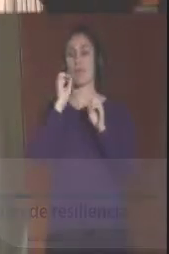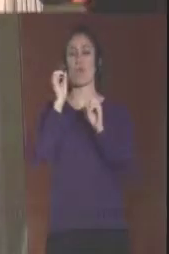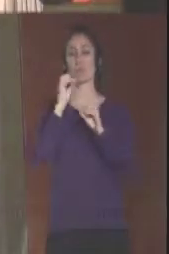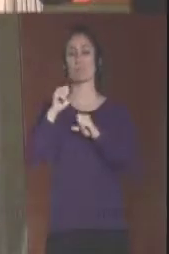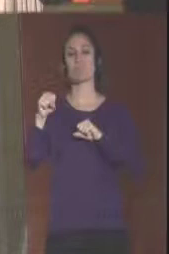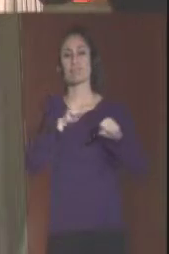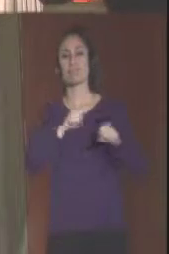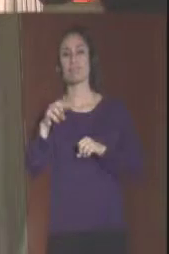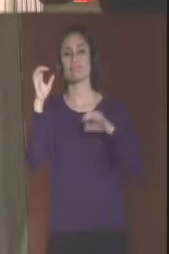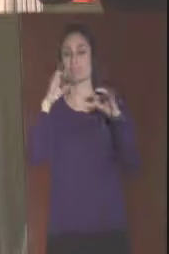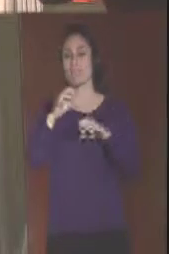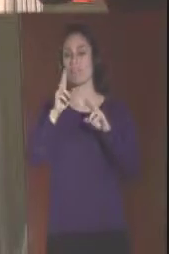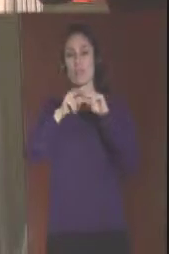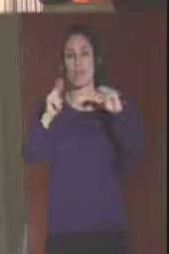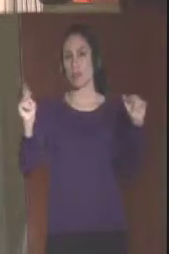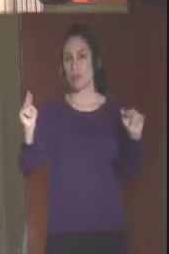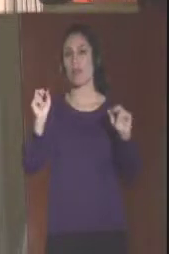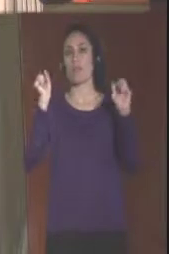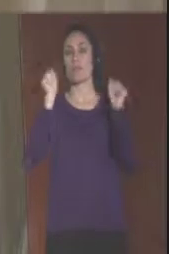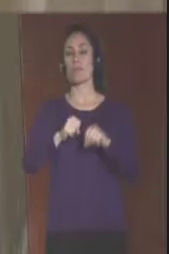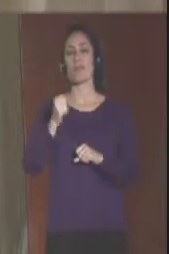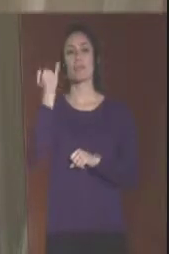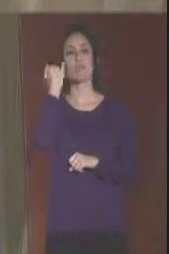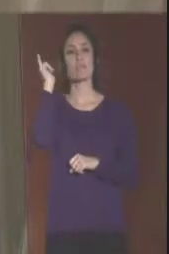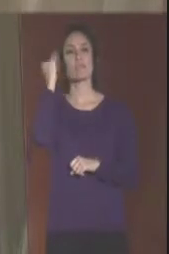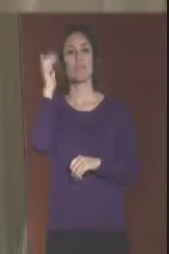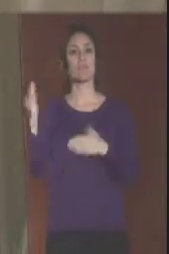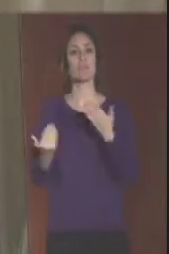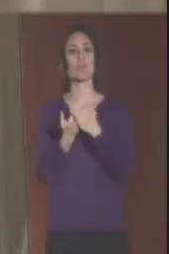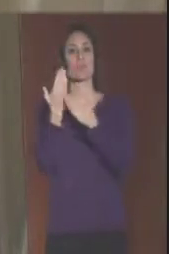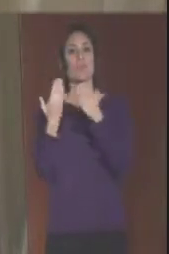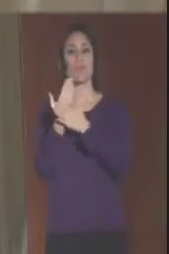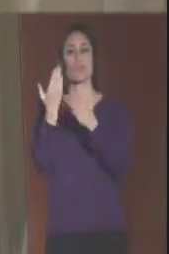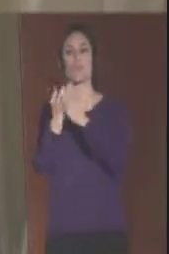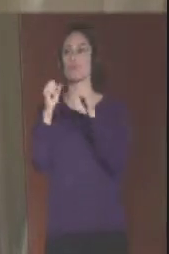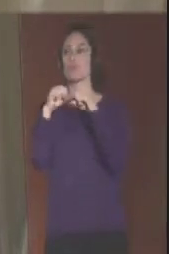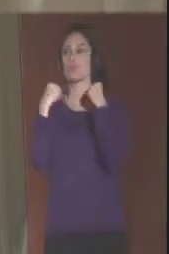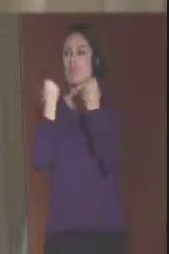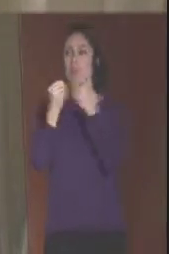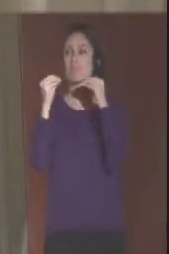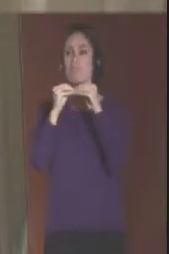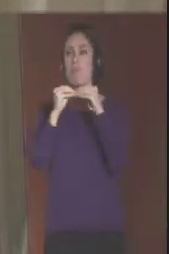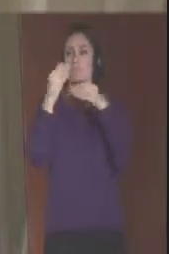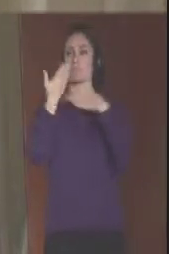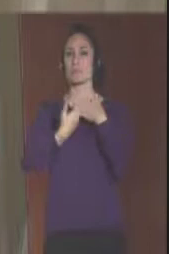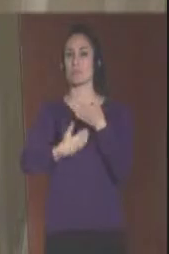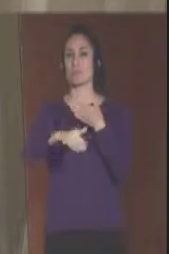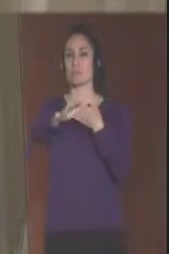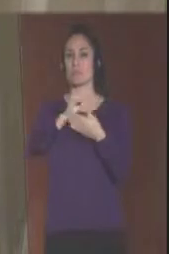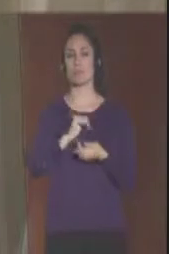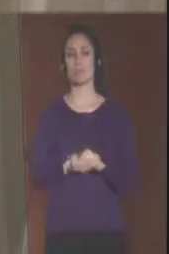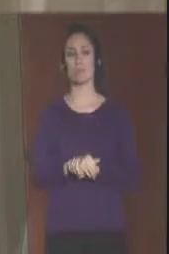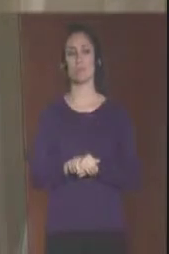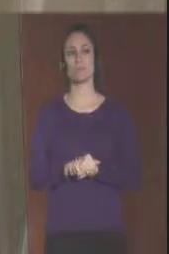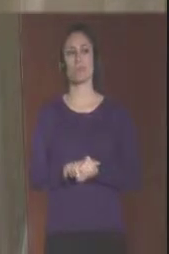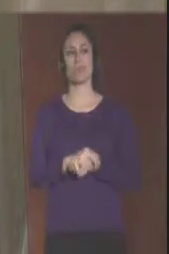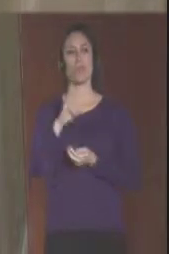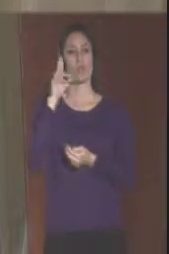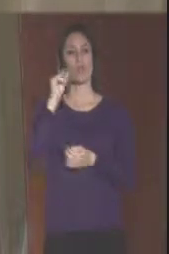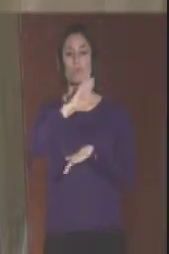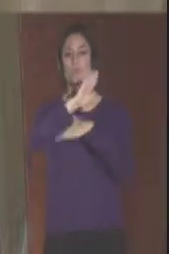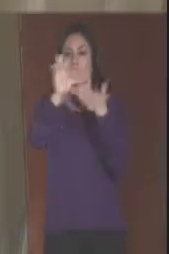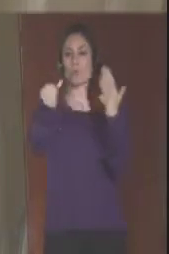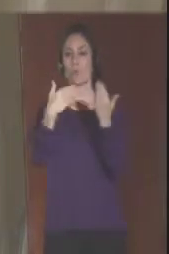a geração de cidades mais sustentáveis. Possivelmente, muitas, não todas, mas muitas das consequências